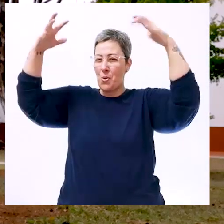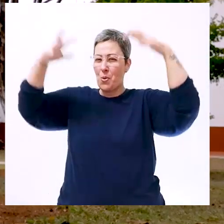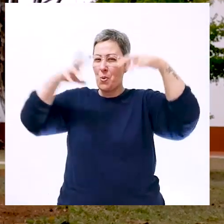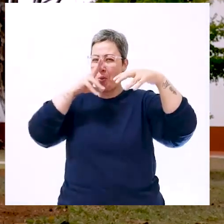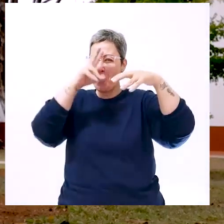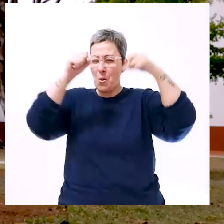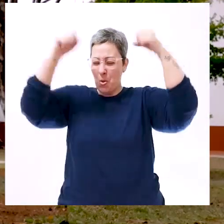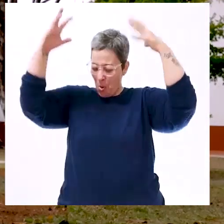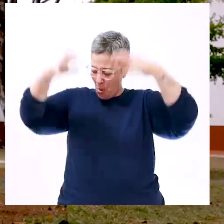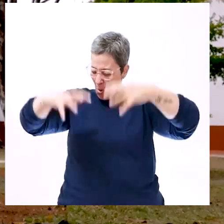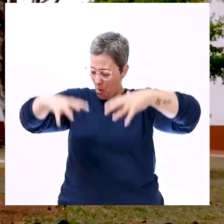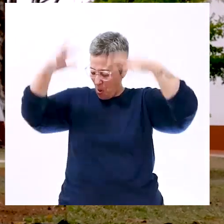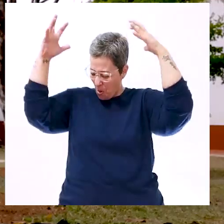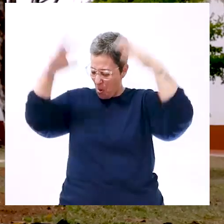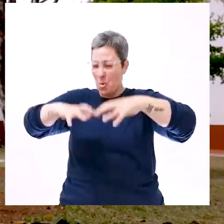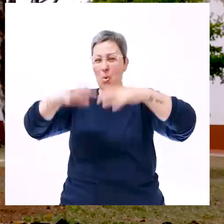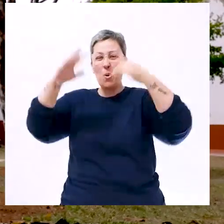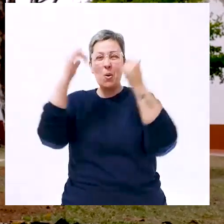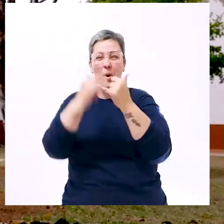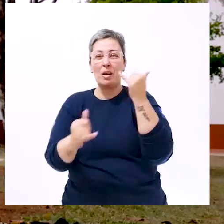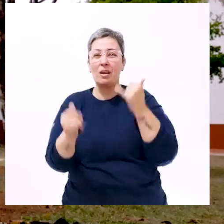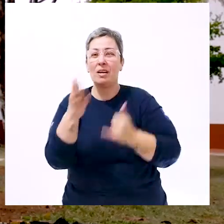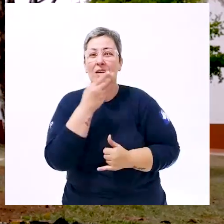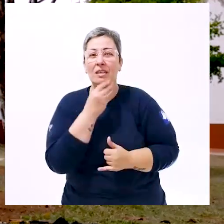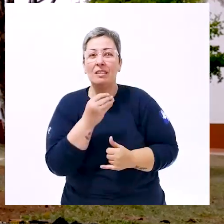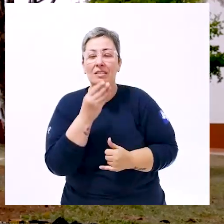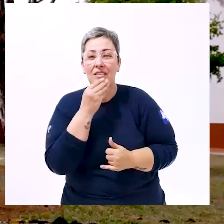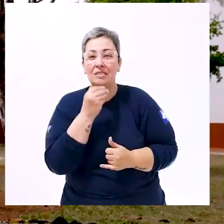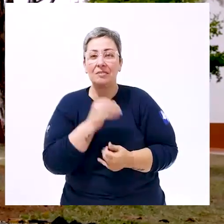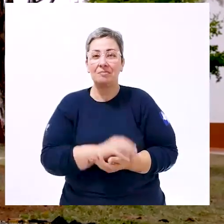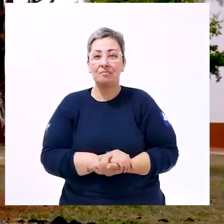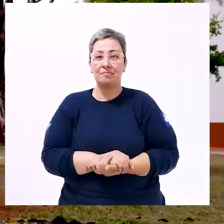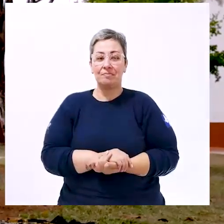para chover forte, chover menino.